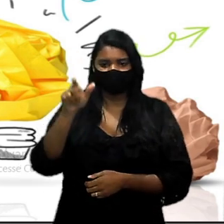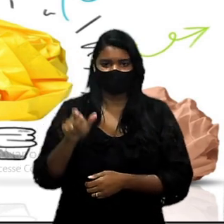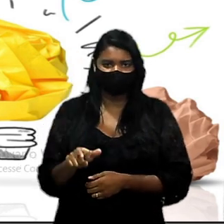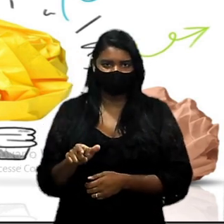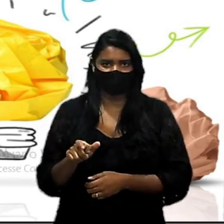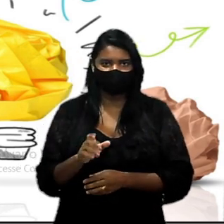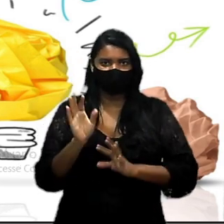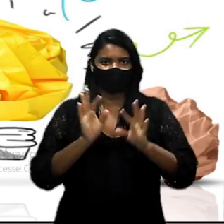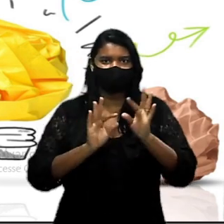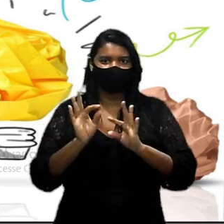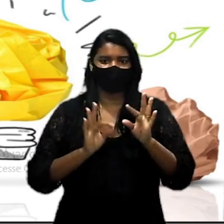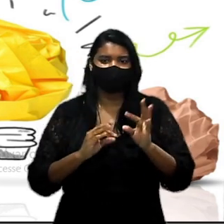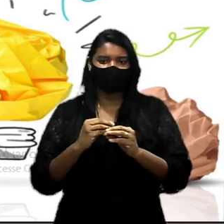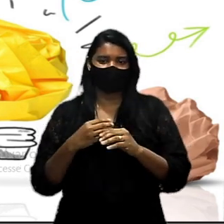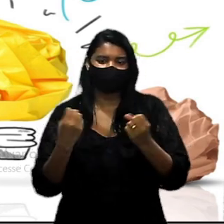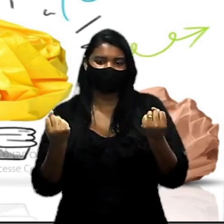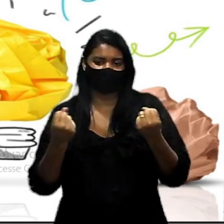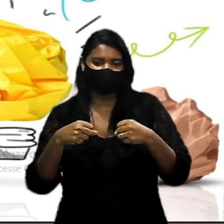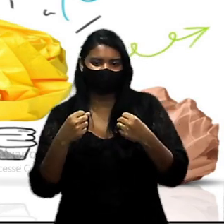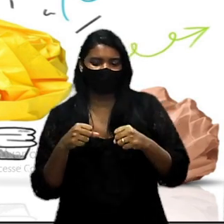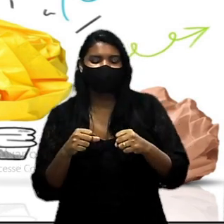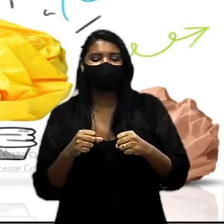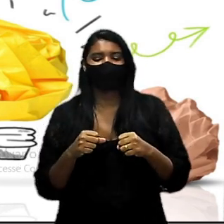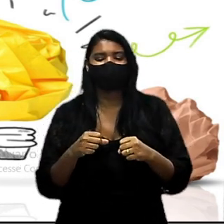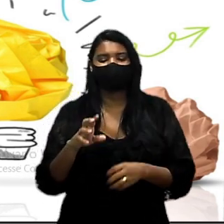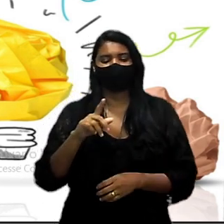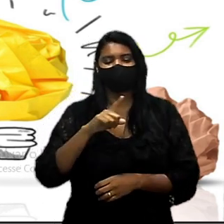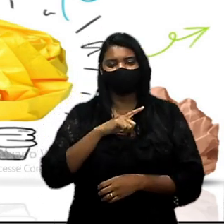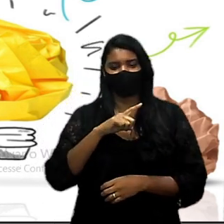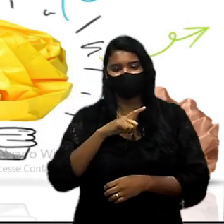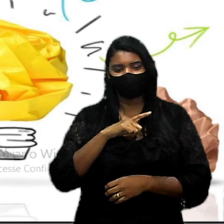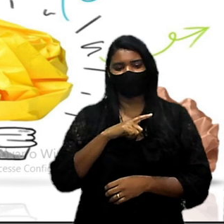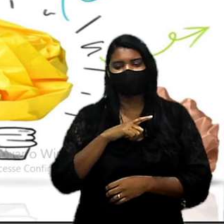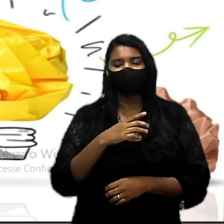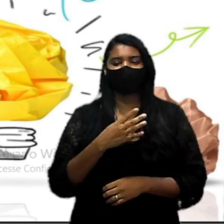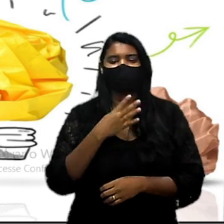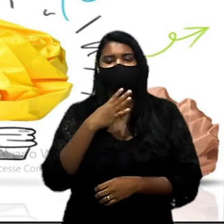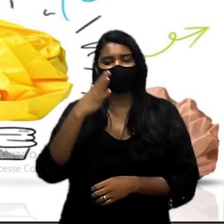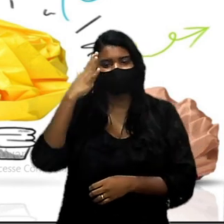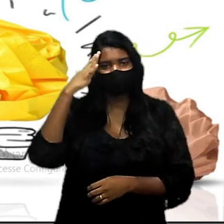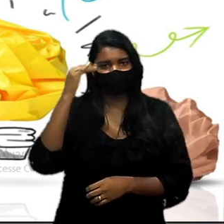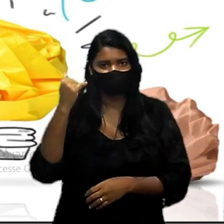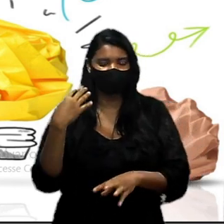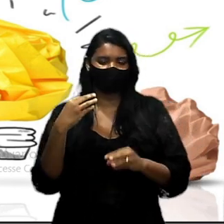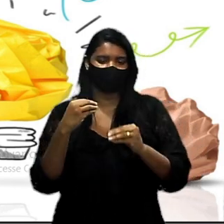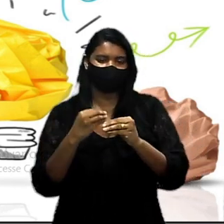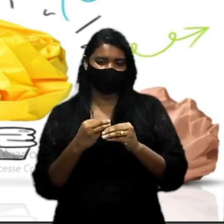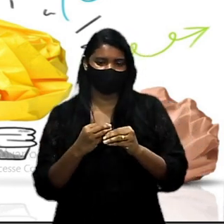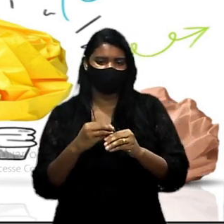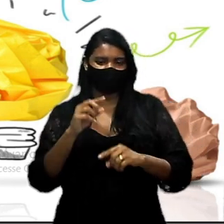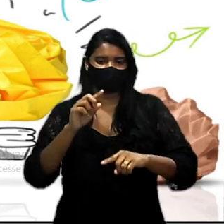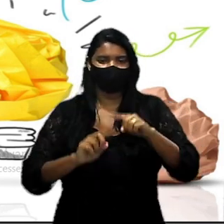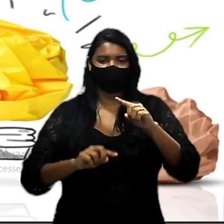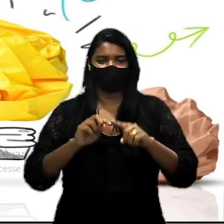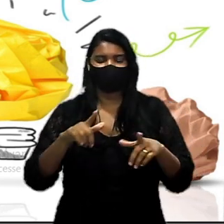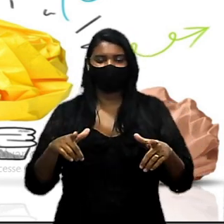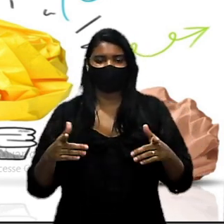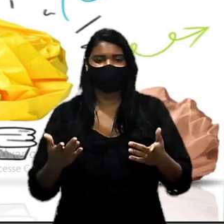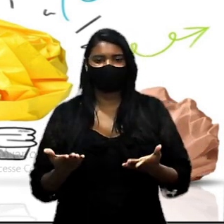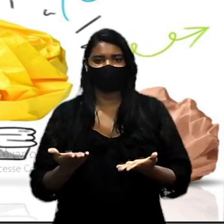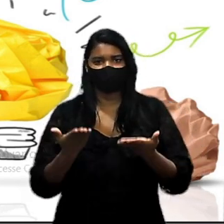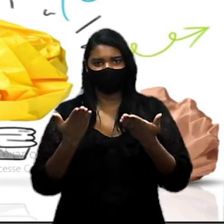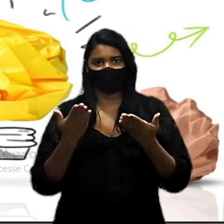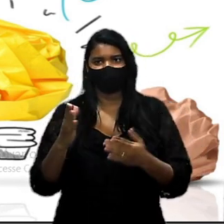dentro da organização precisam ter o devido conhecimento das atividades que